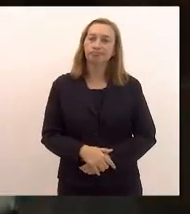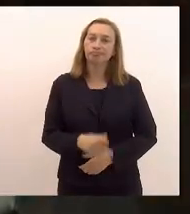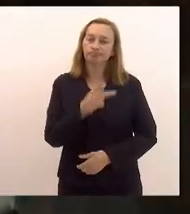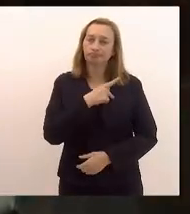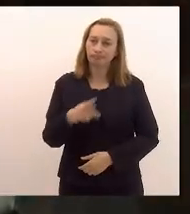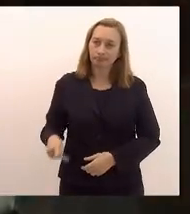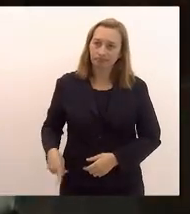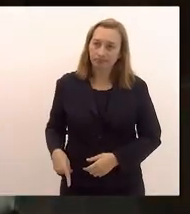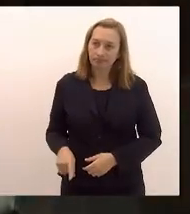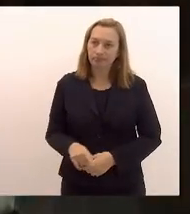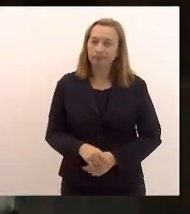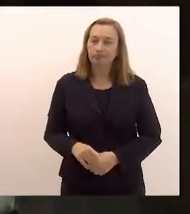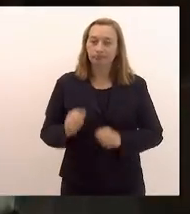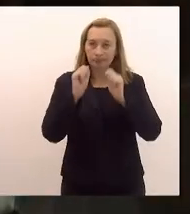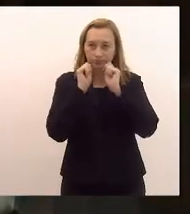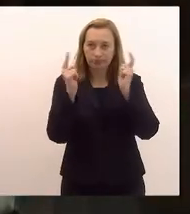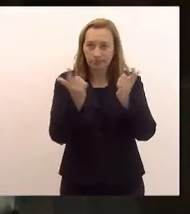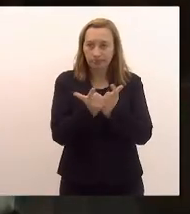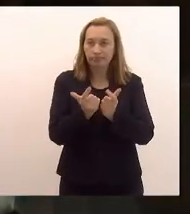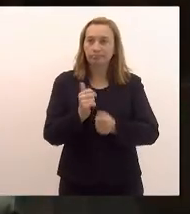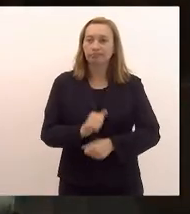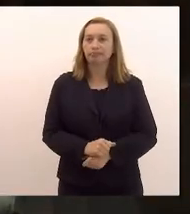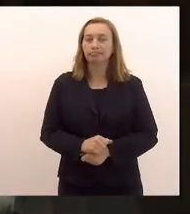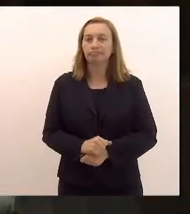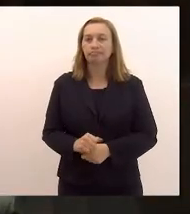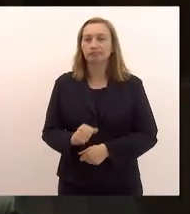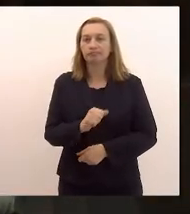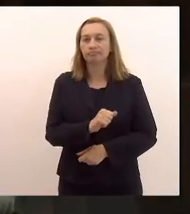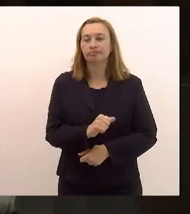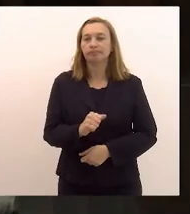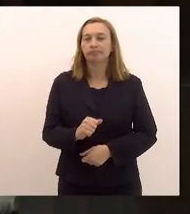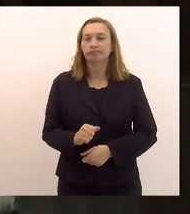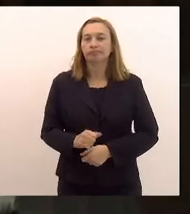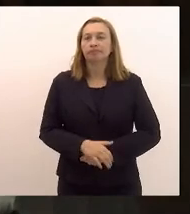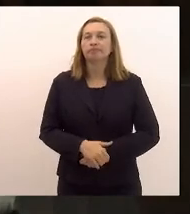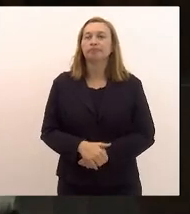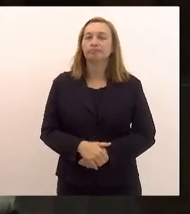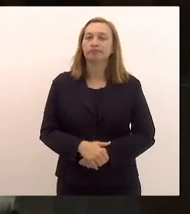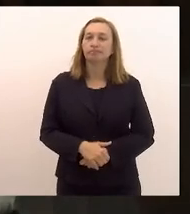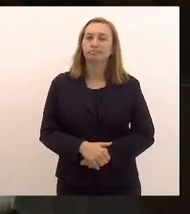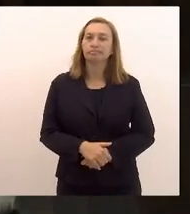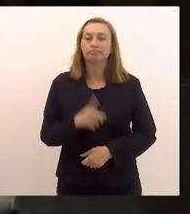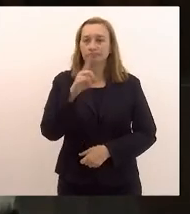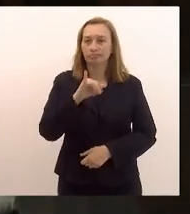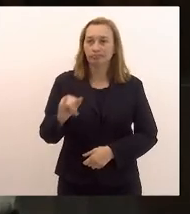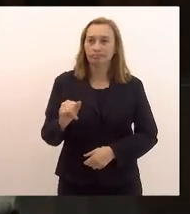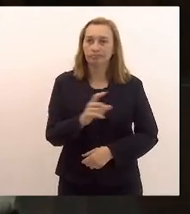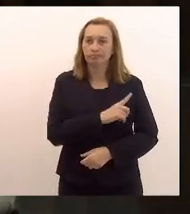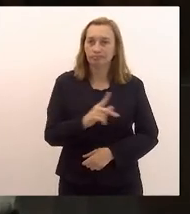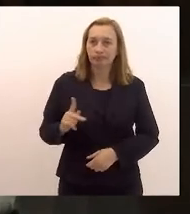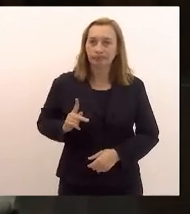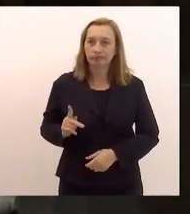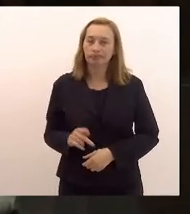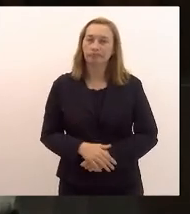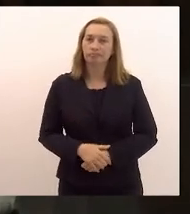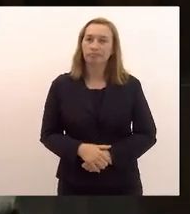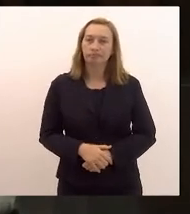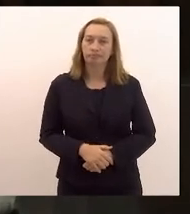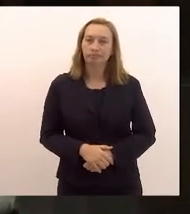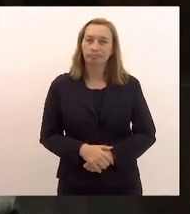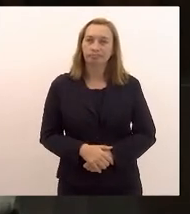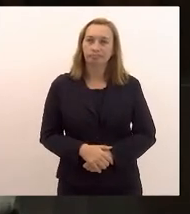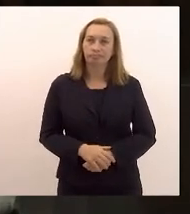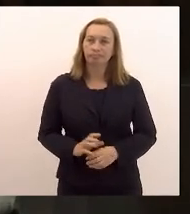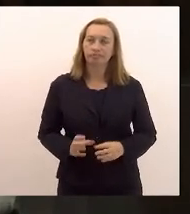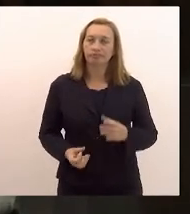presidente da calor na UERJ e Presidente da Associação dos Servidores hoje é o dia da defensoria pública e a Defensoria Pública é